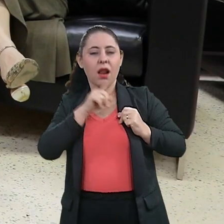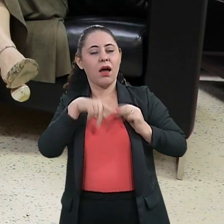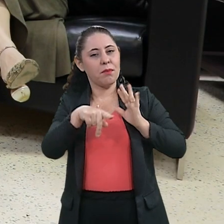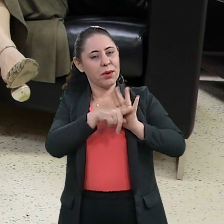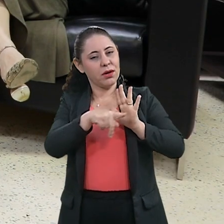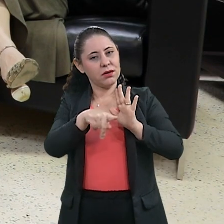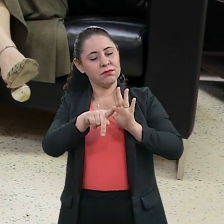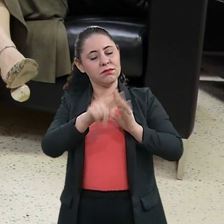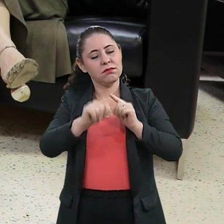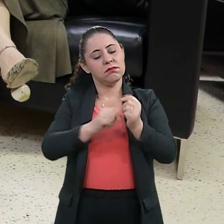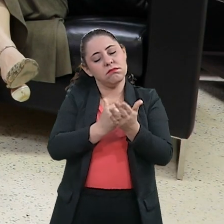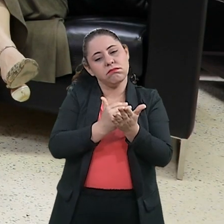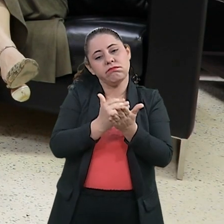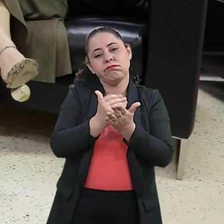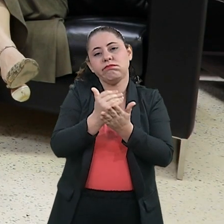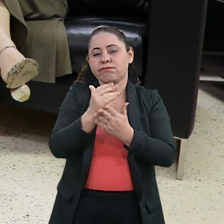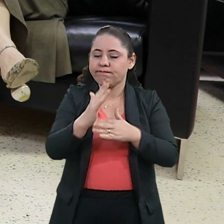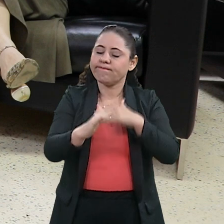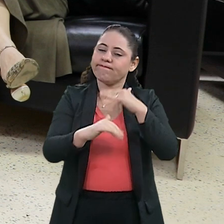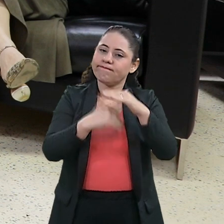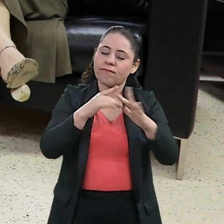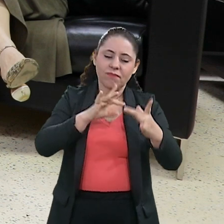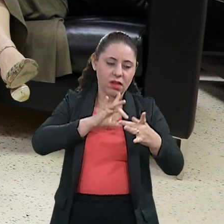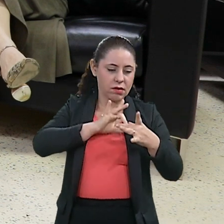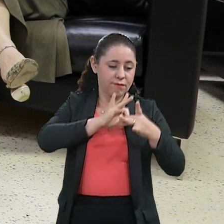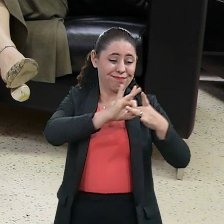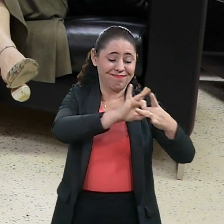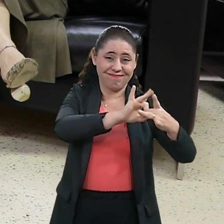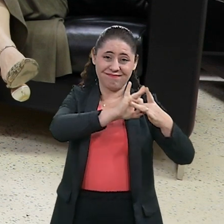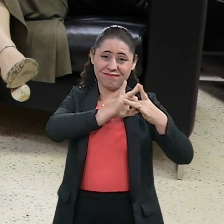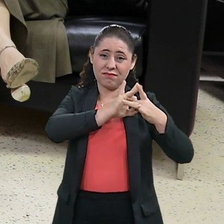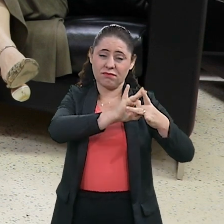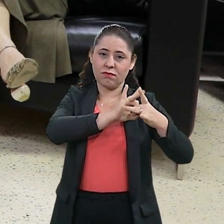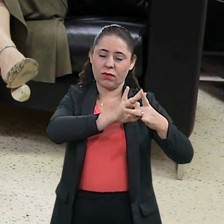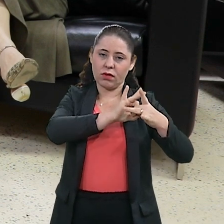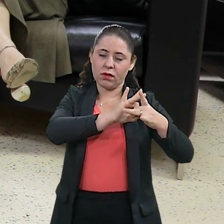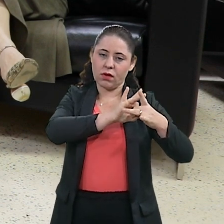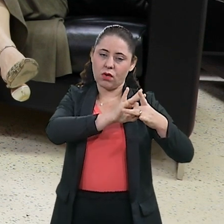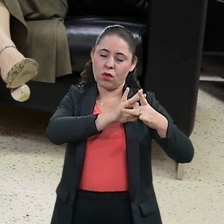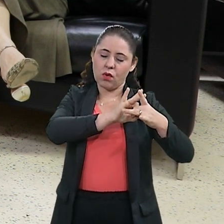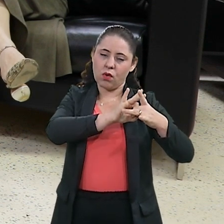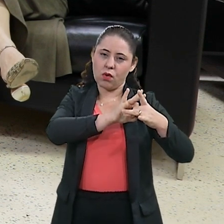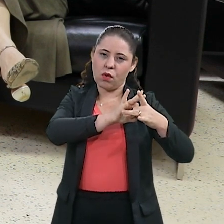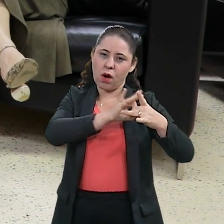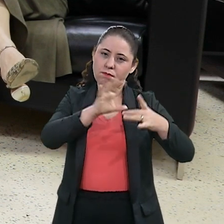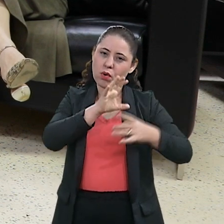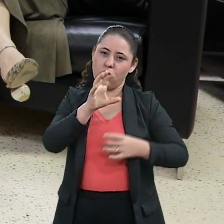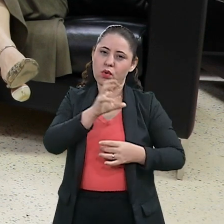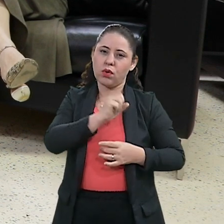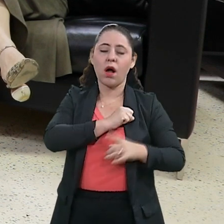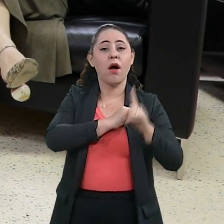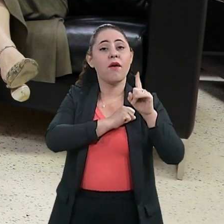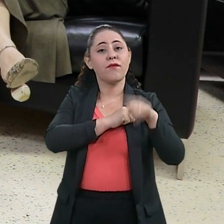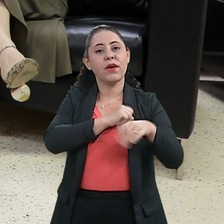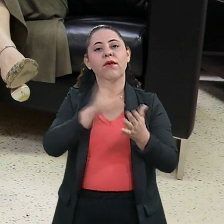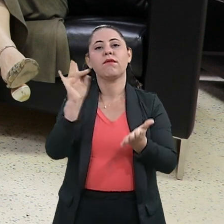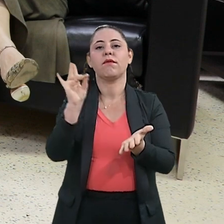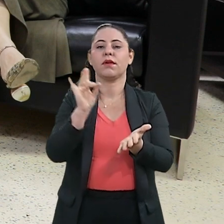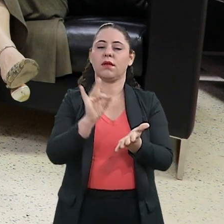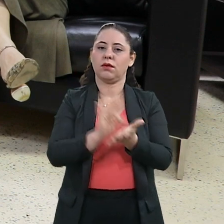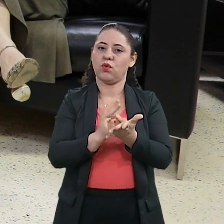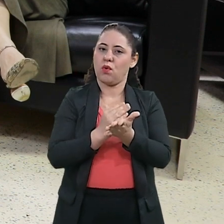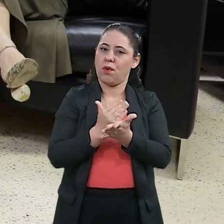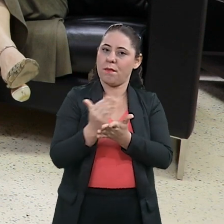coração. E aí começa a desenvolver aquele vínculo. O vínculo afetivo vem muito